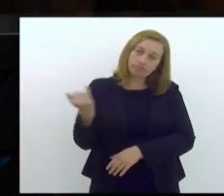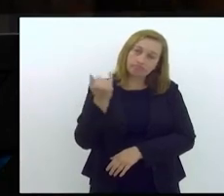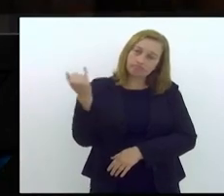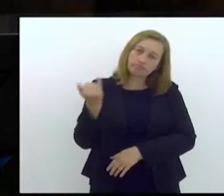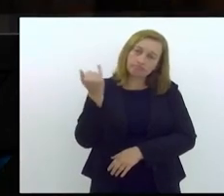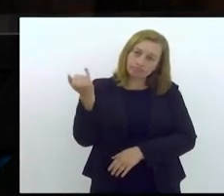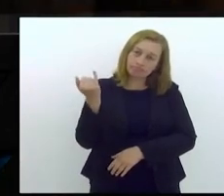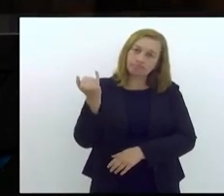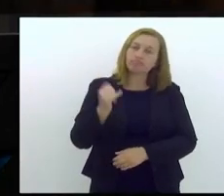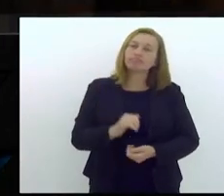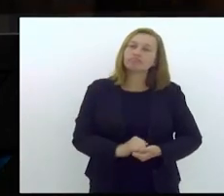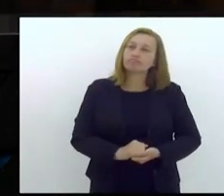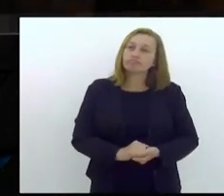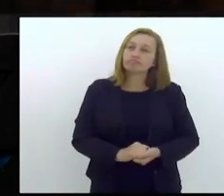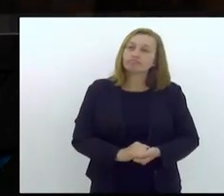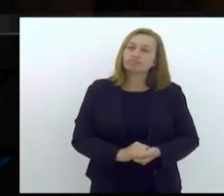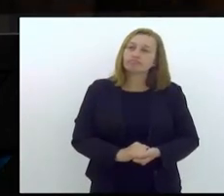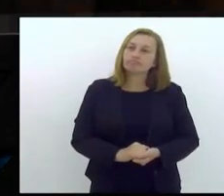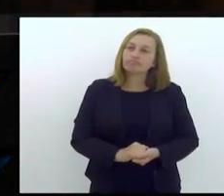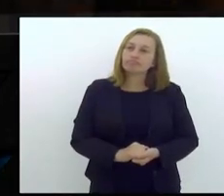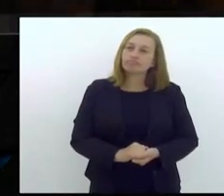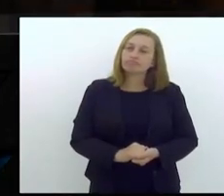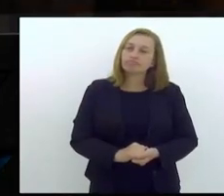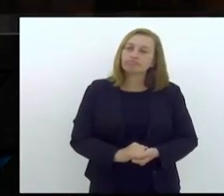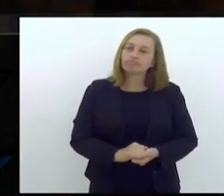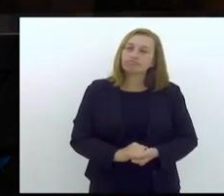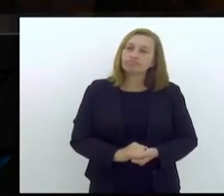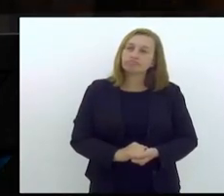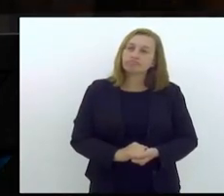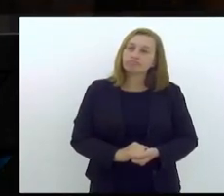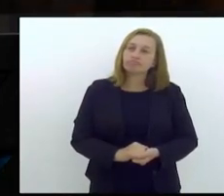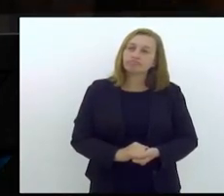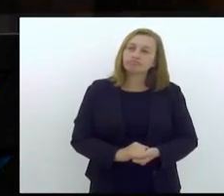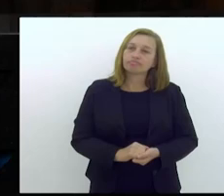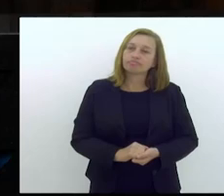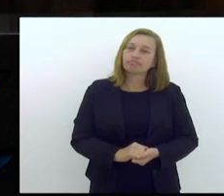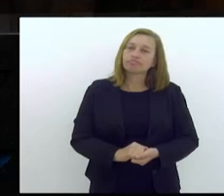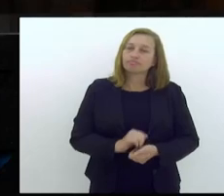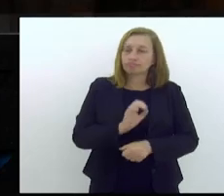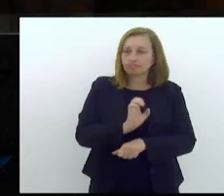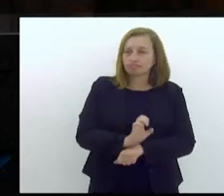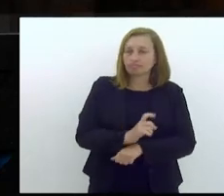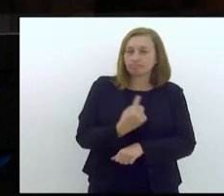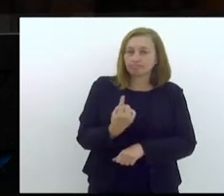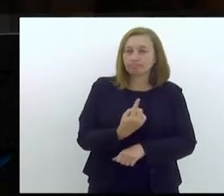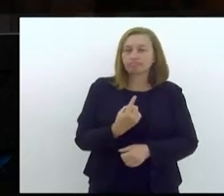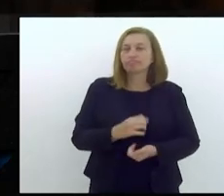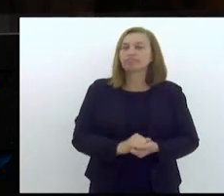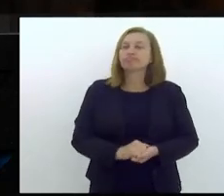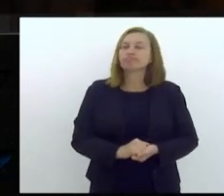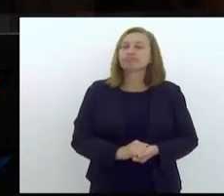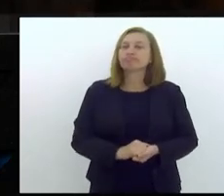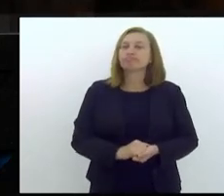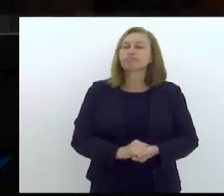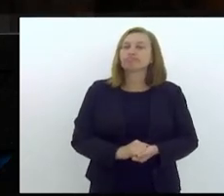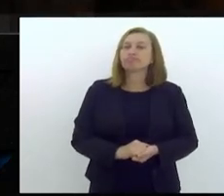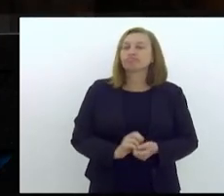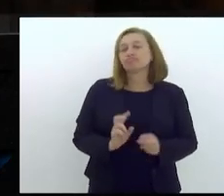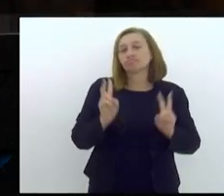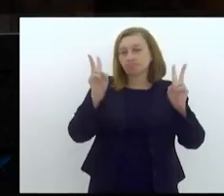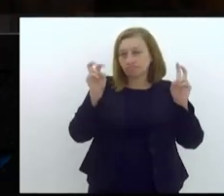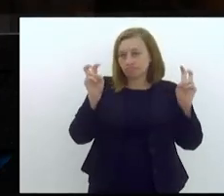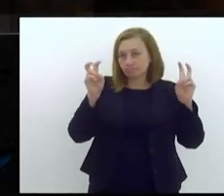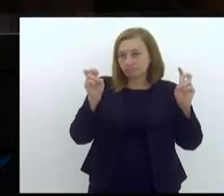portões de entrada e saída do nosso Estado aliás o tema